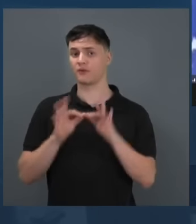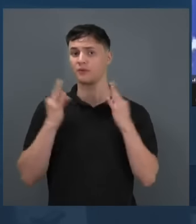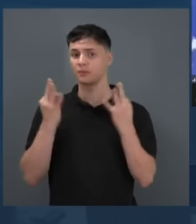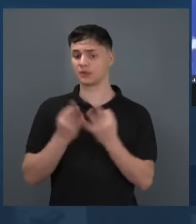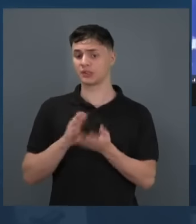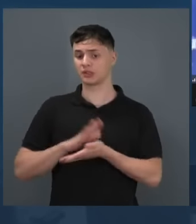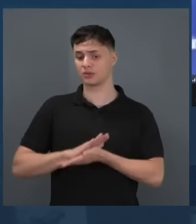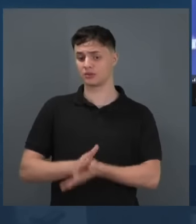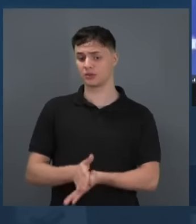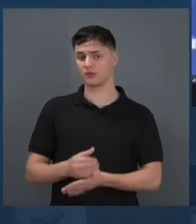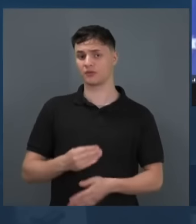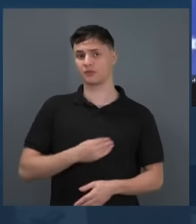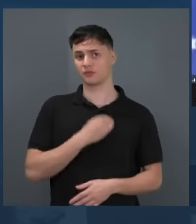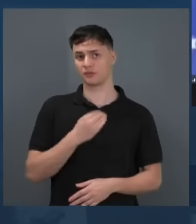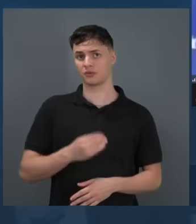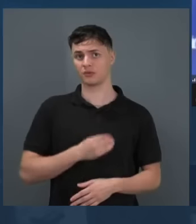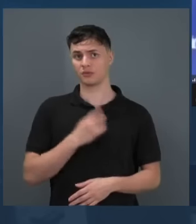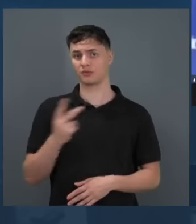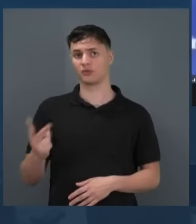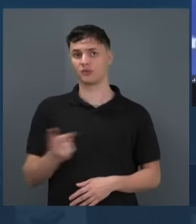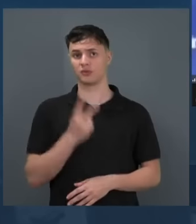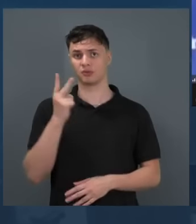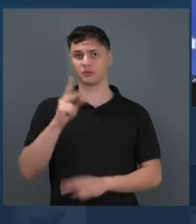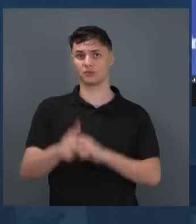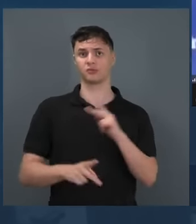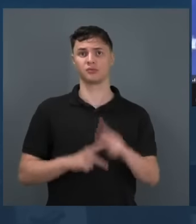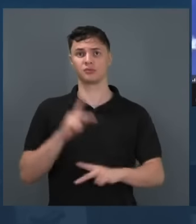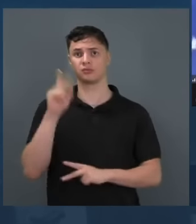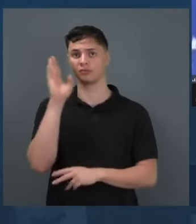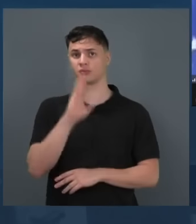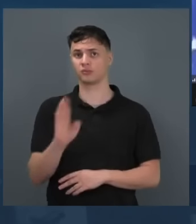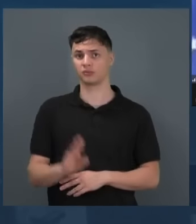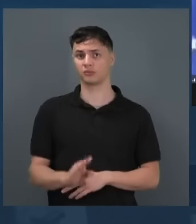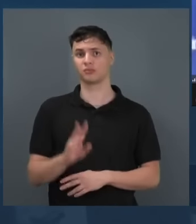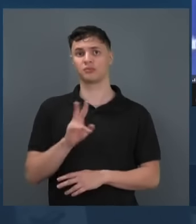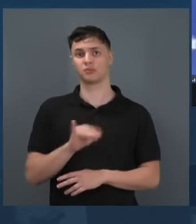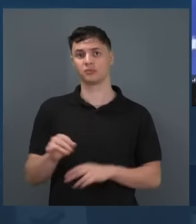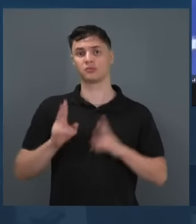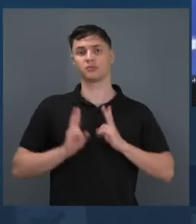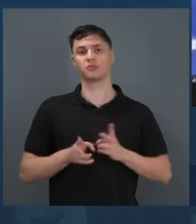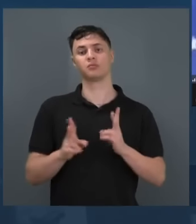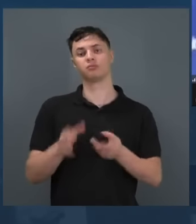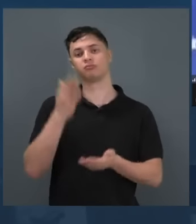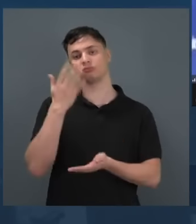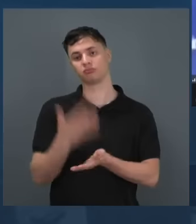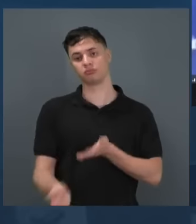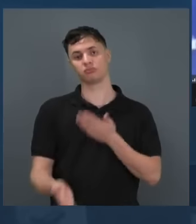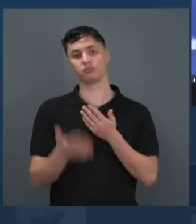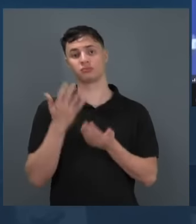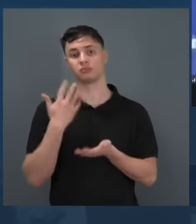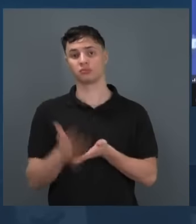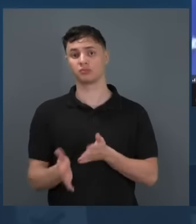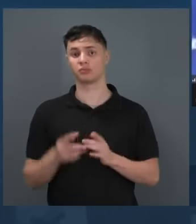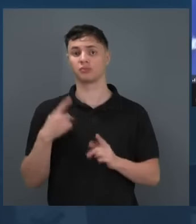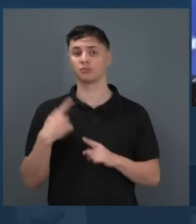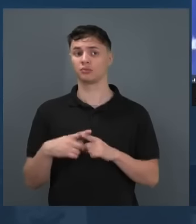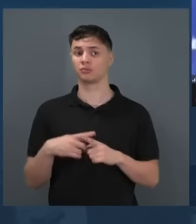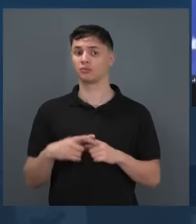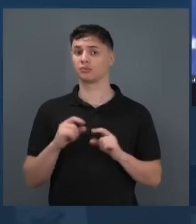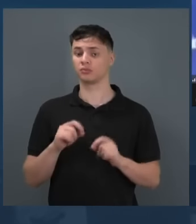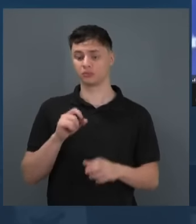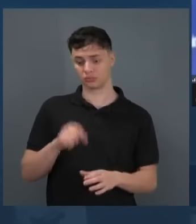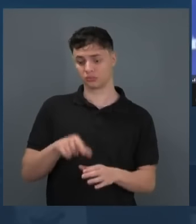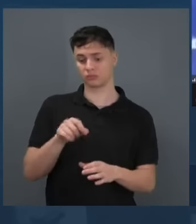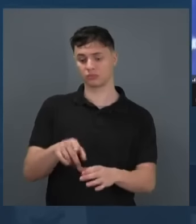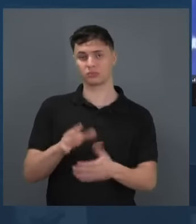querer destruir a vida, valores e princípios do povo brasileiro, ele vai continuar levando derrotas, porque tudo que se planta se